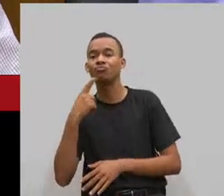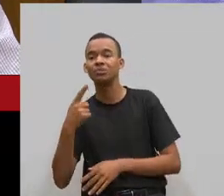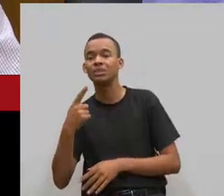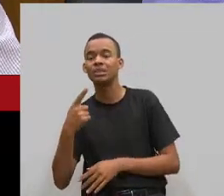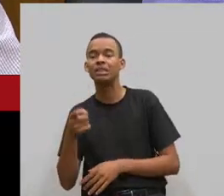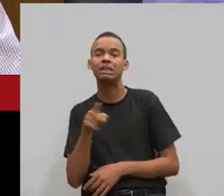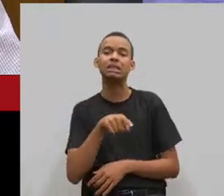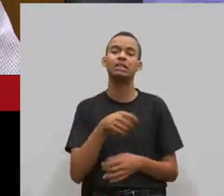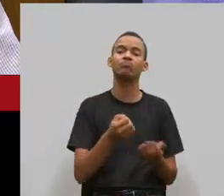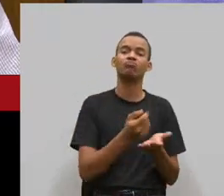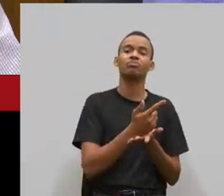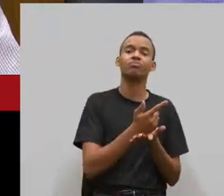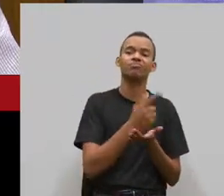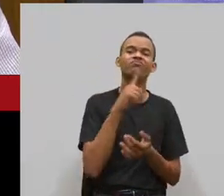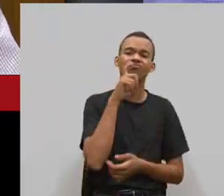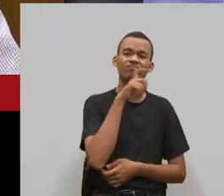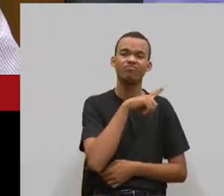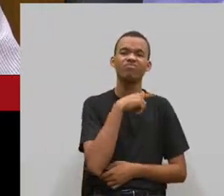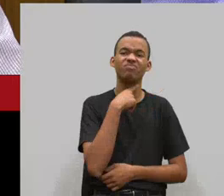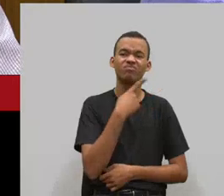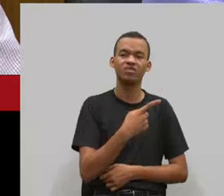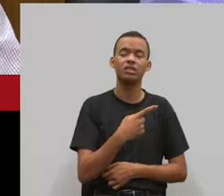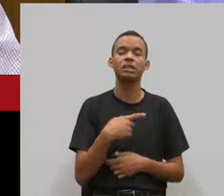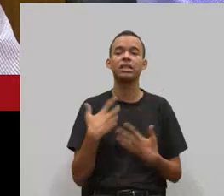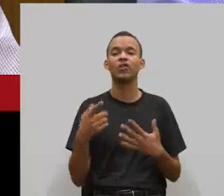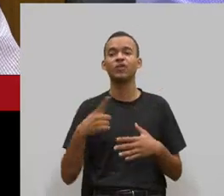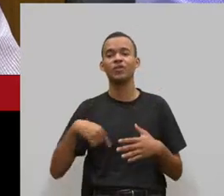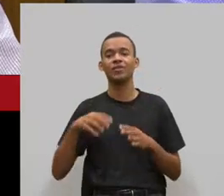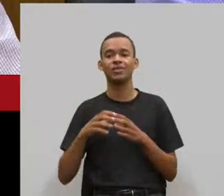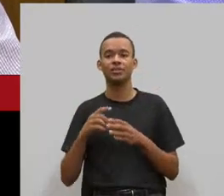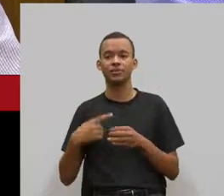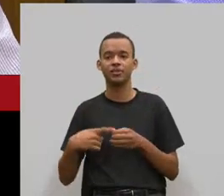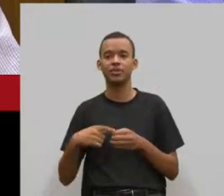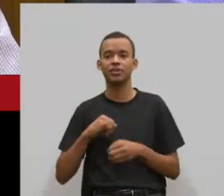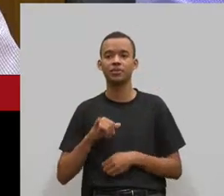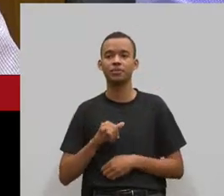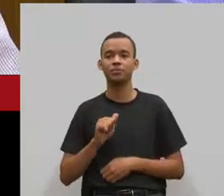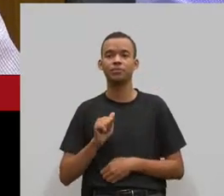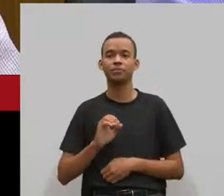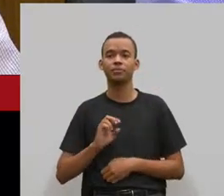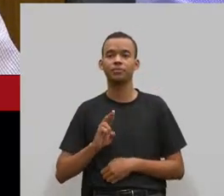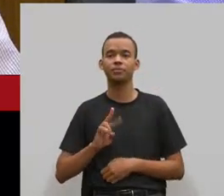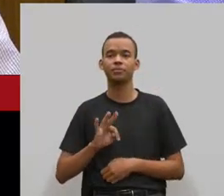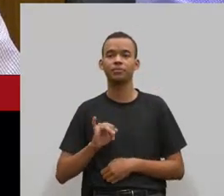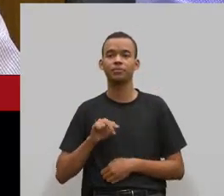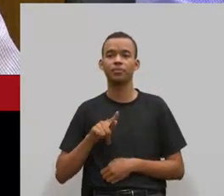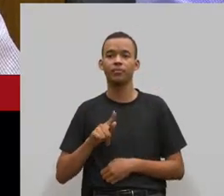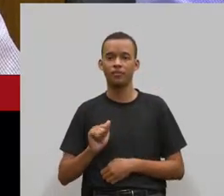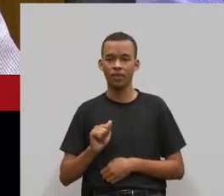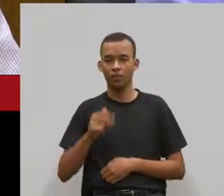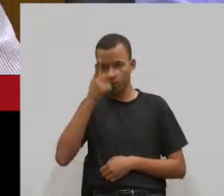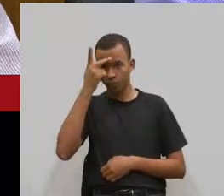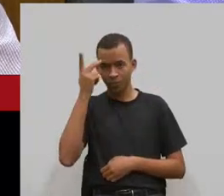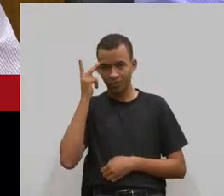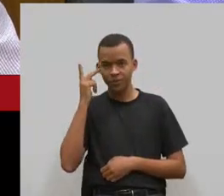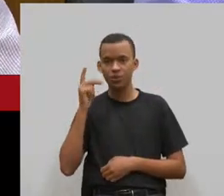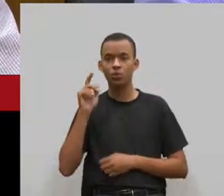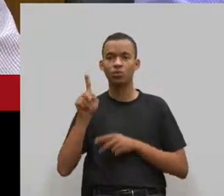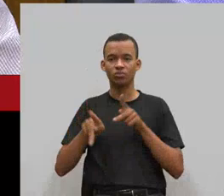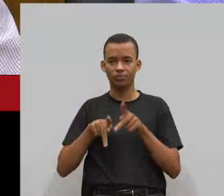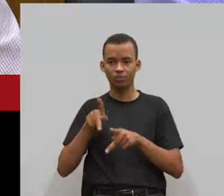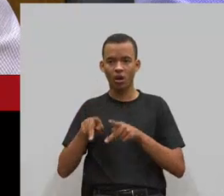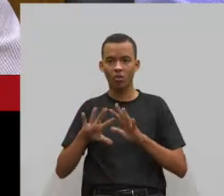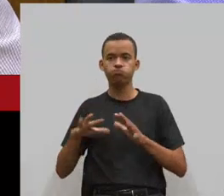agradeço muito e a cidade nossa Dr mau tá muito feliz com o trabalho de você e então a